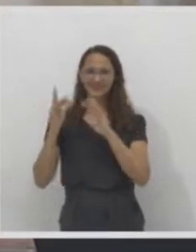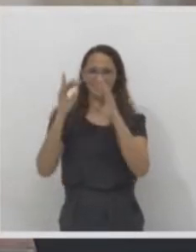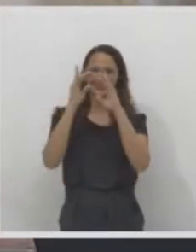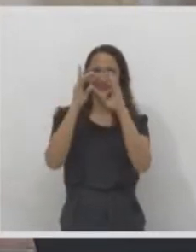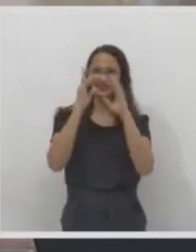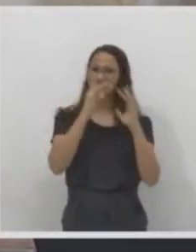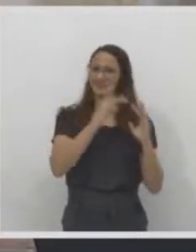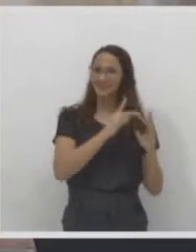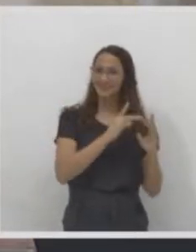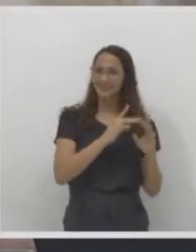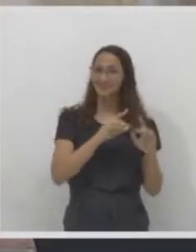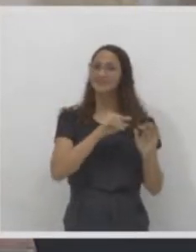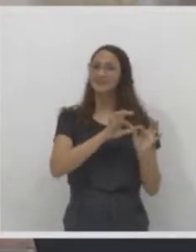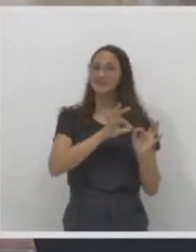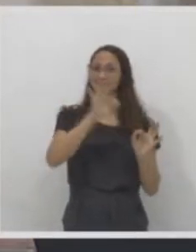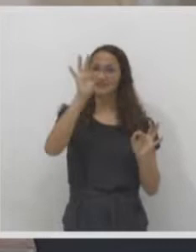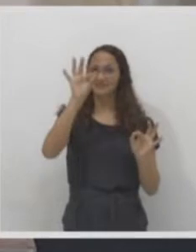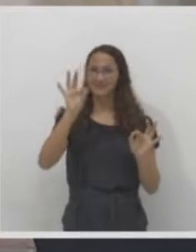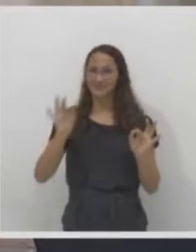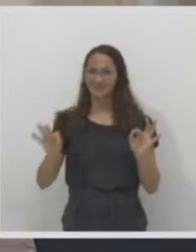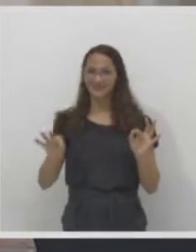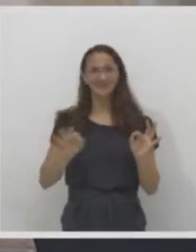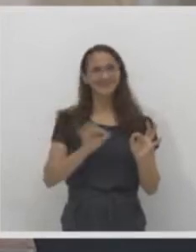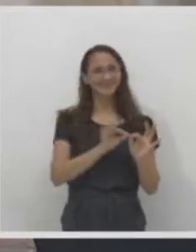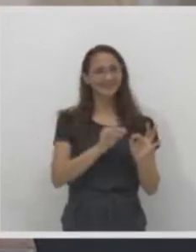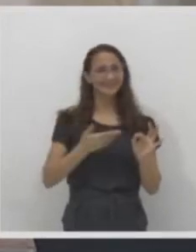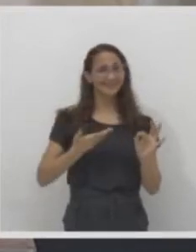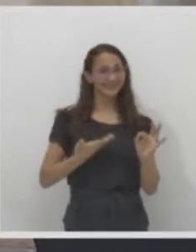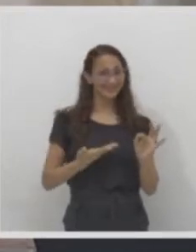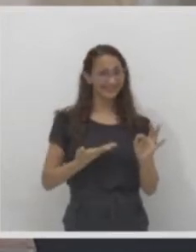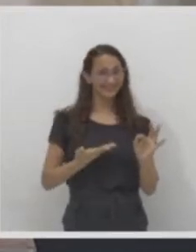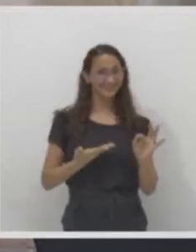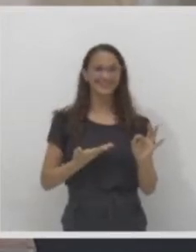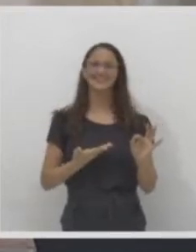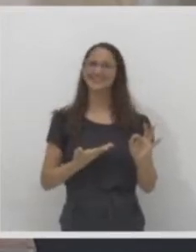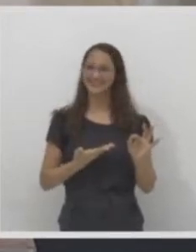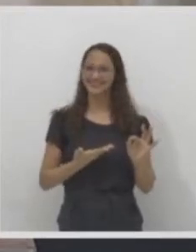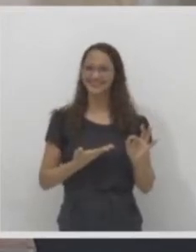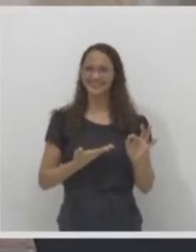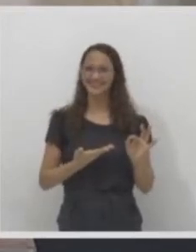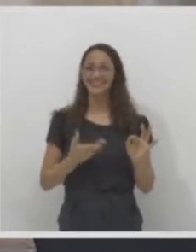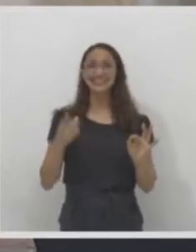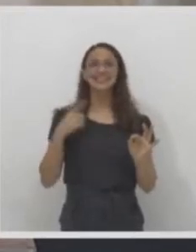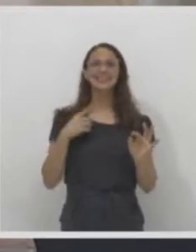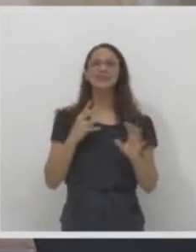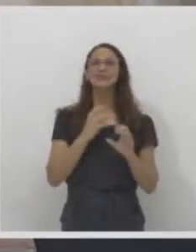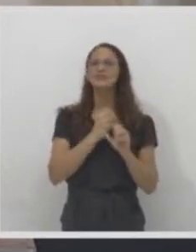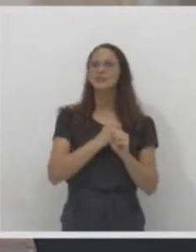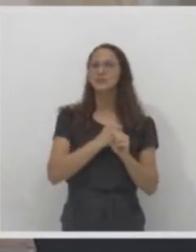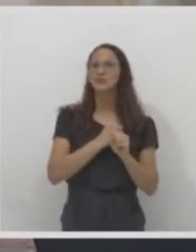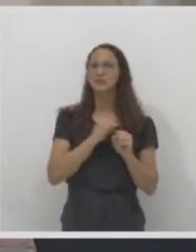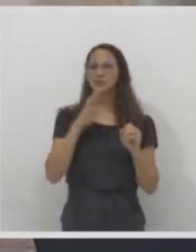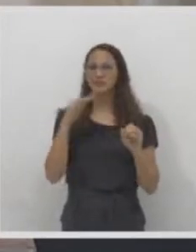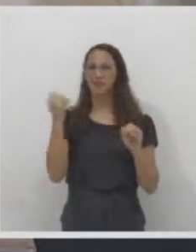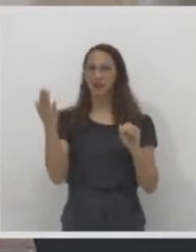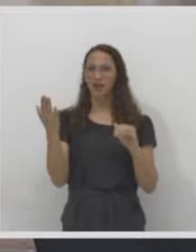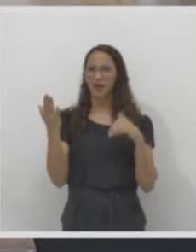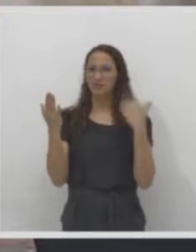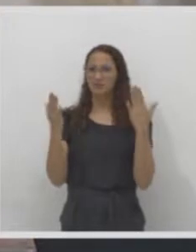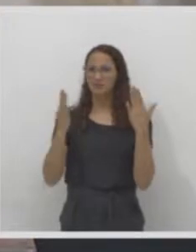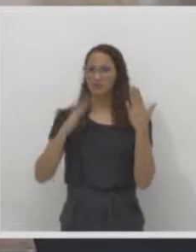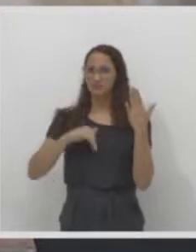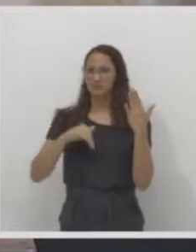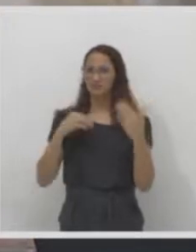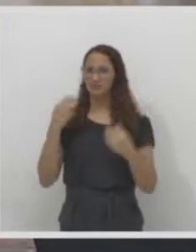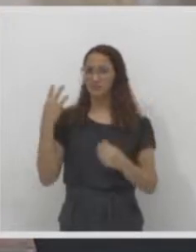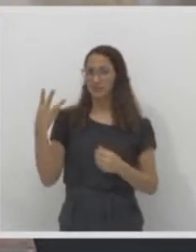triângulos. E nesse triângulo que vocês estão vendo aqui que eu formei, eu tenho 3 lados,